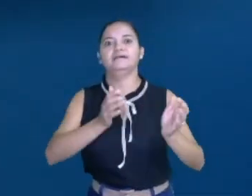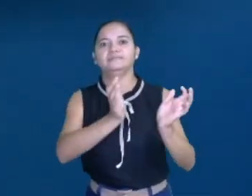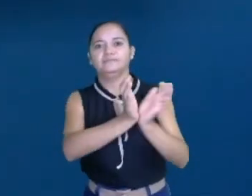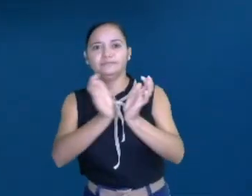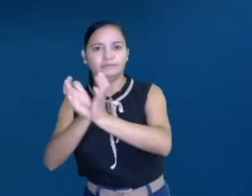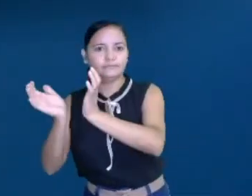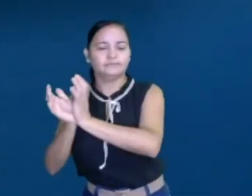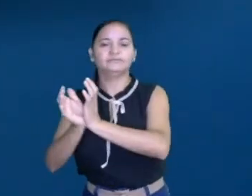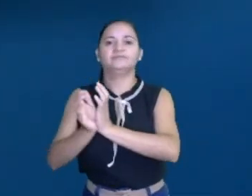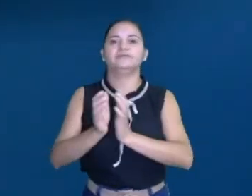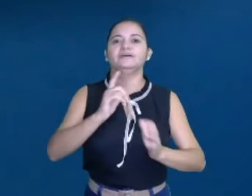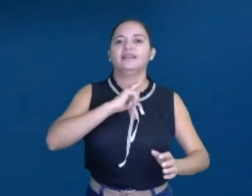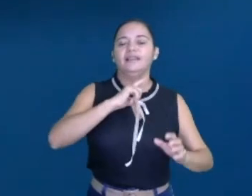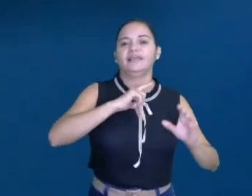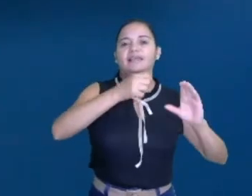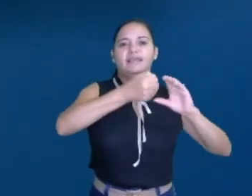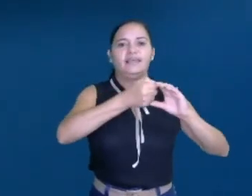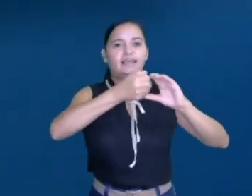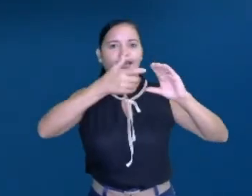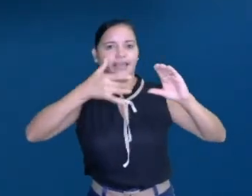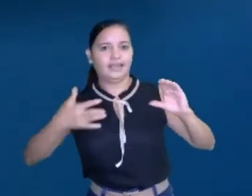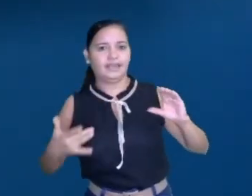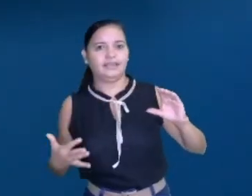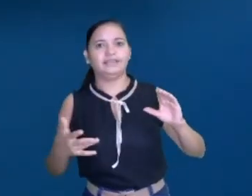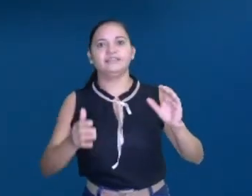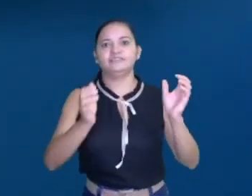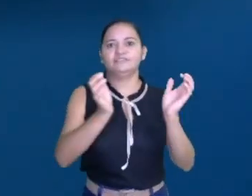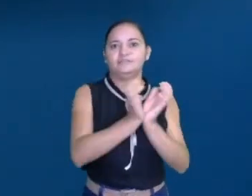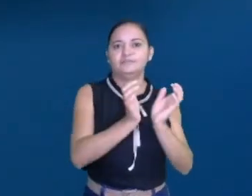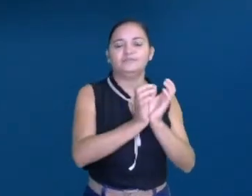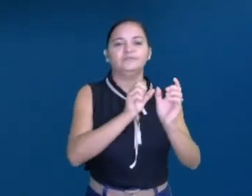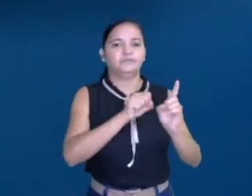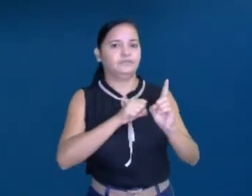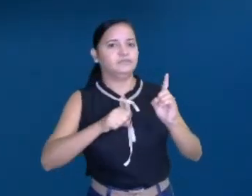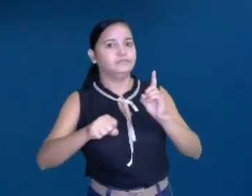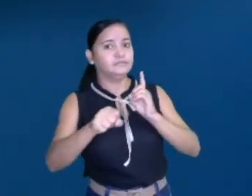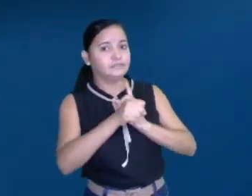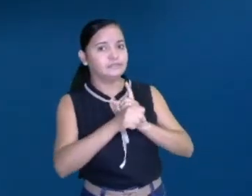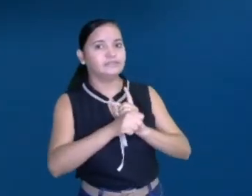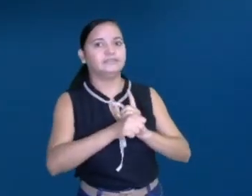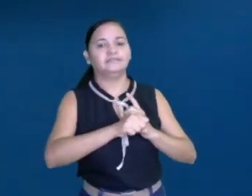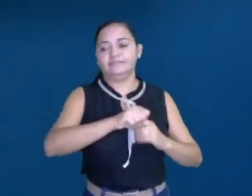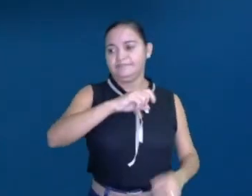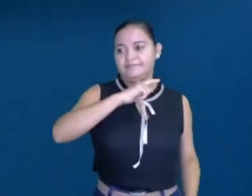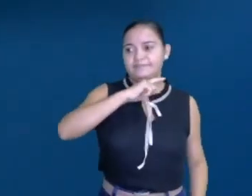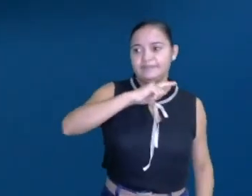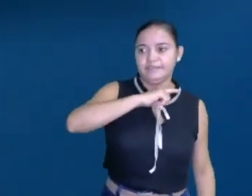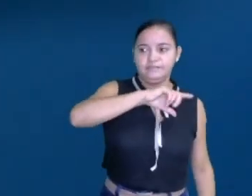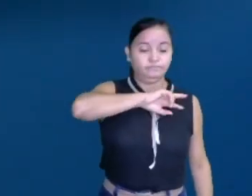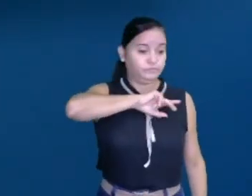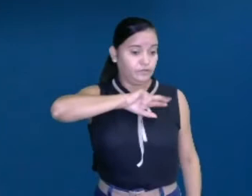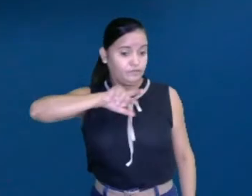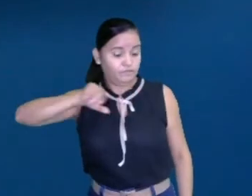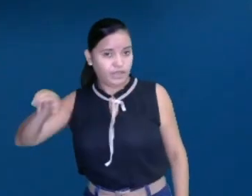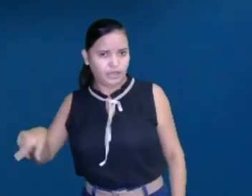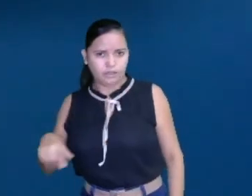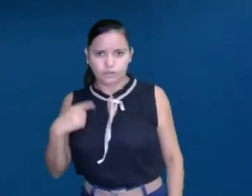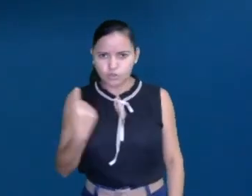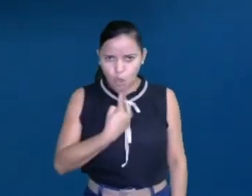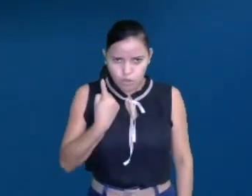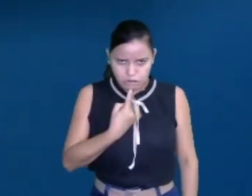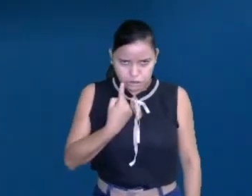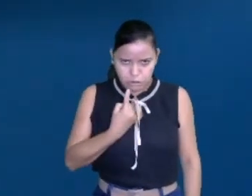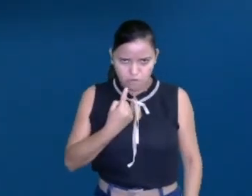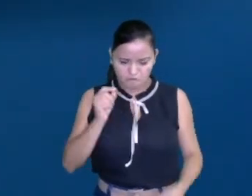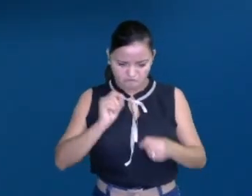existem características, né, desses grupos sociais, como a pluralidade de indivíduos, a gente não faz um grupo social sozinho, então um